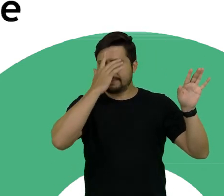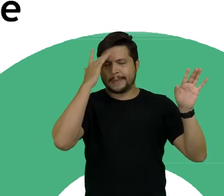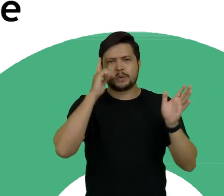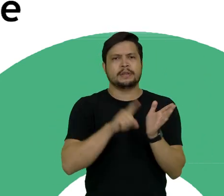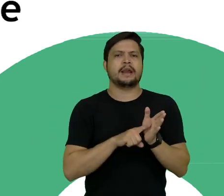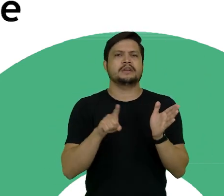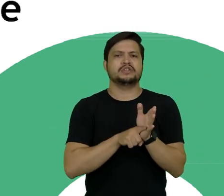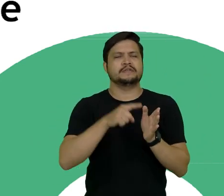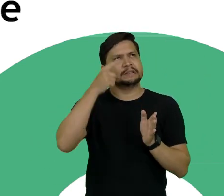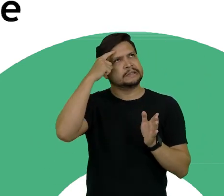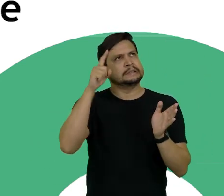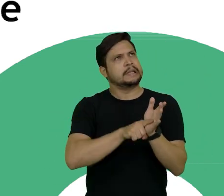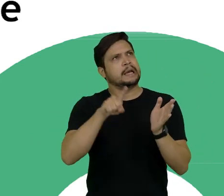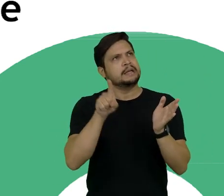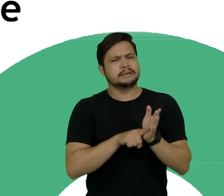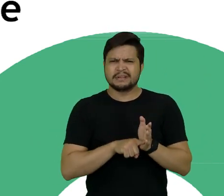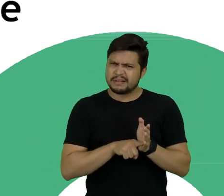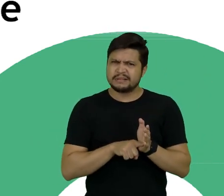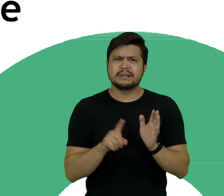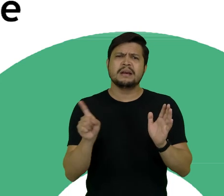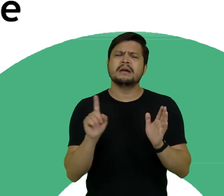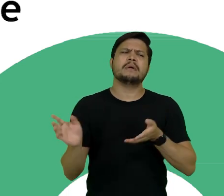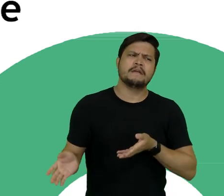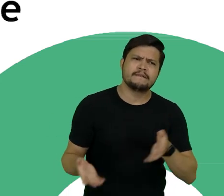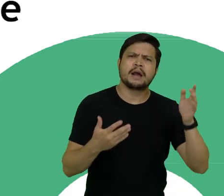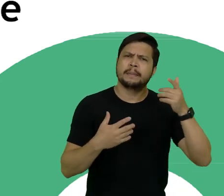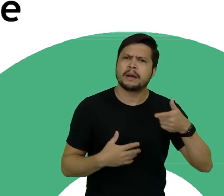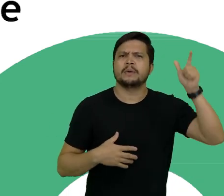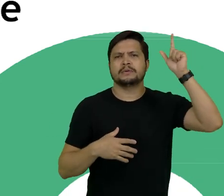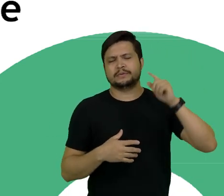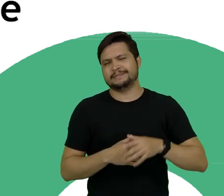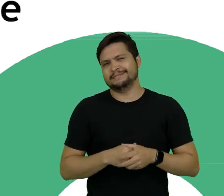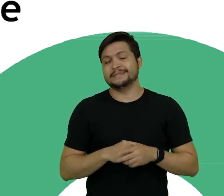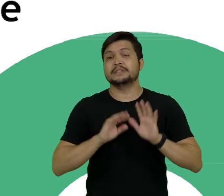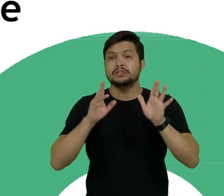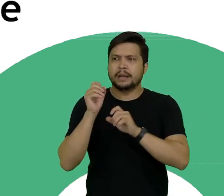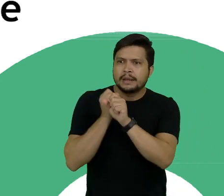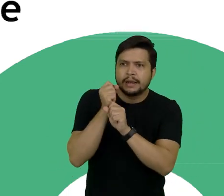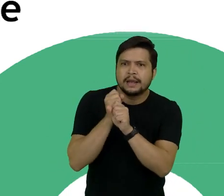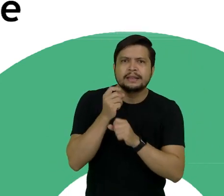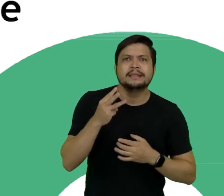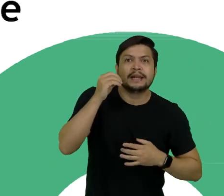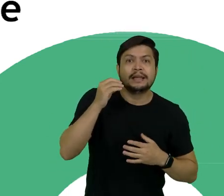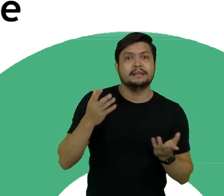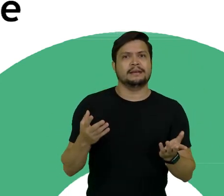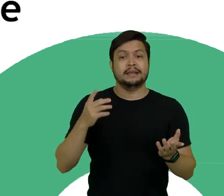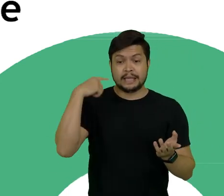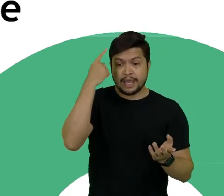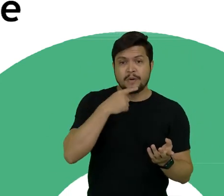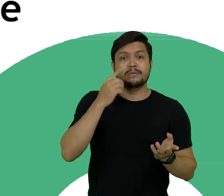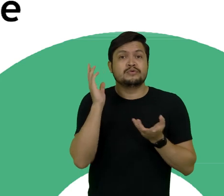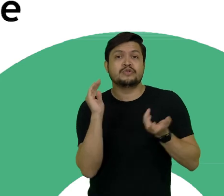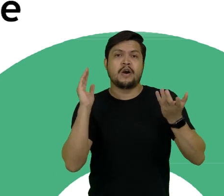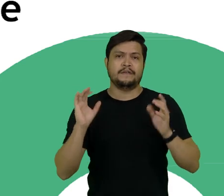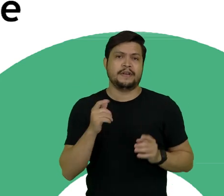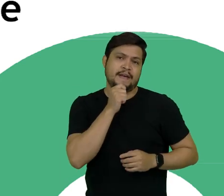ficando com negatividade. Vá buscar, o tempo passa, se passaram 30 anos, e eu ainda estou com essa carinha de 20.